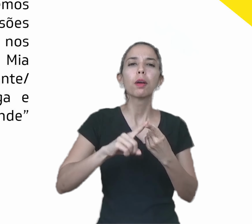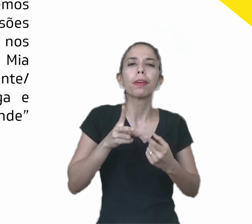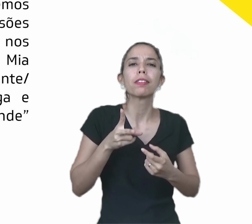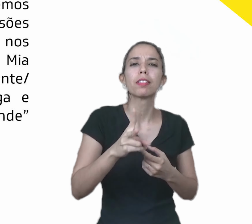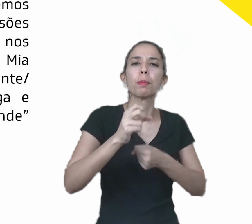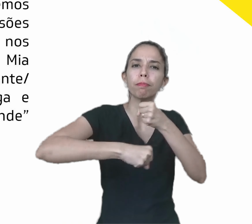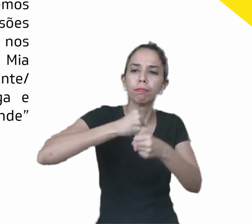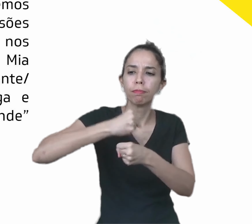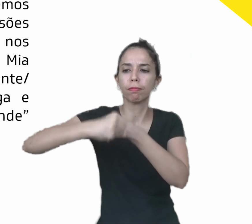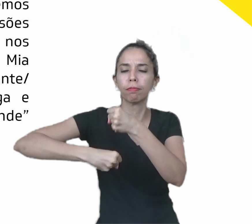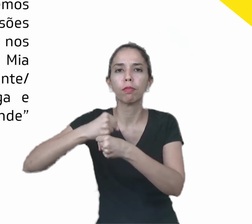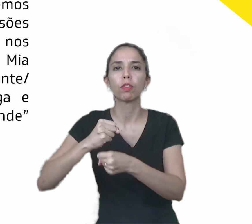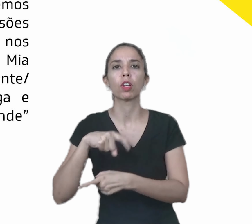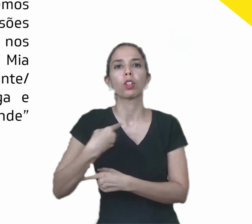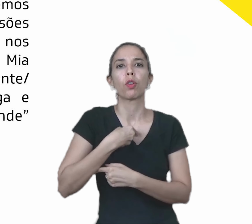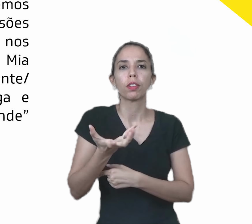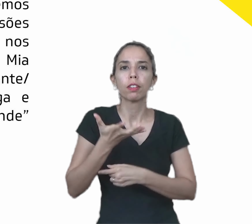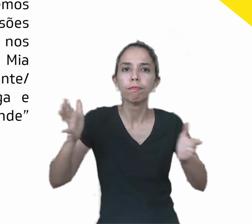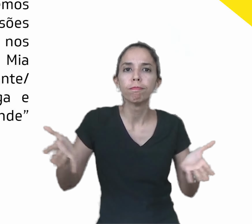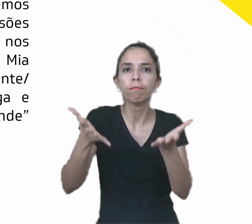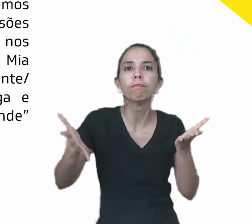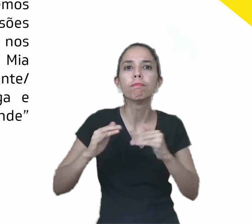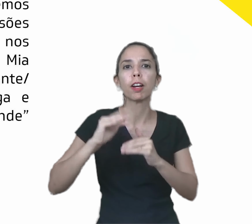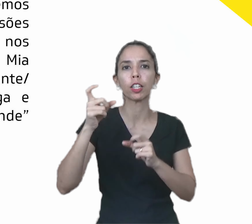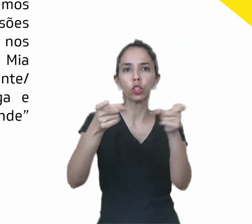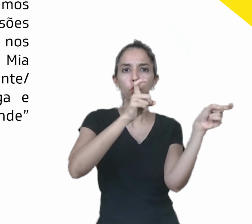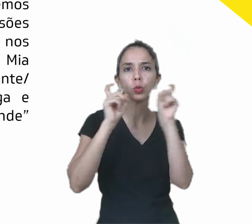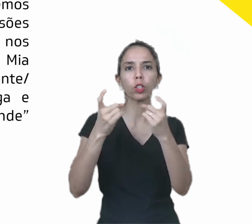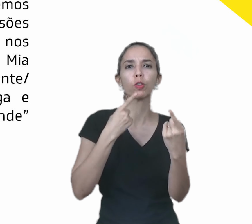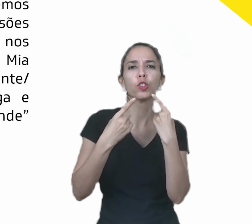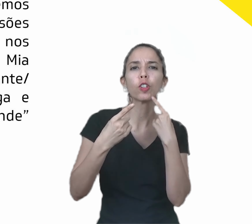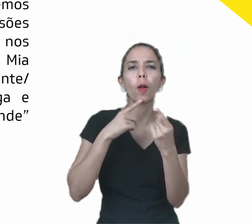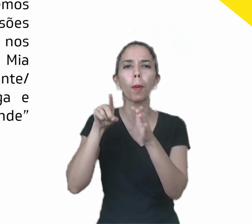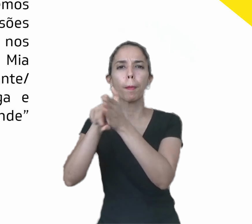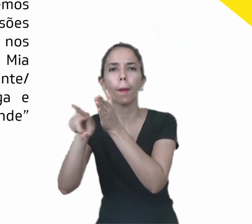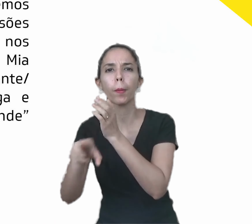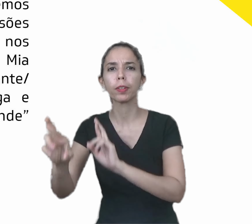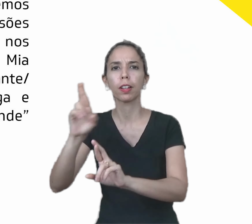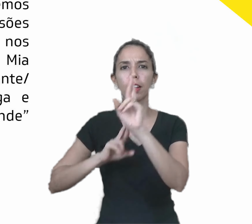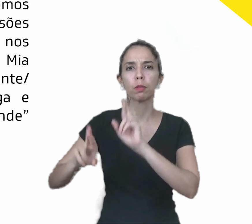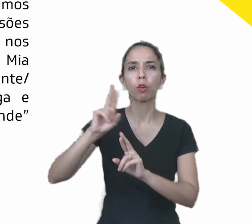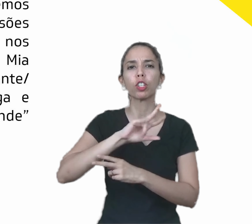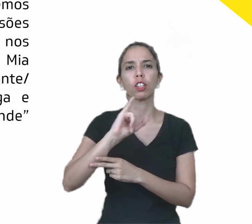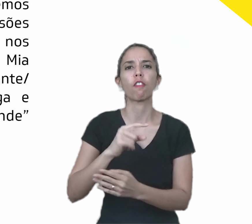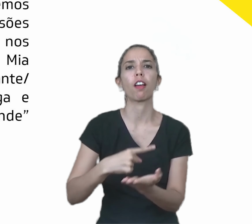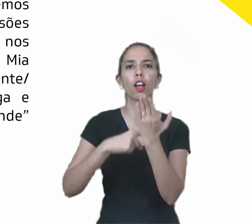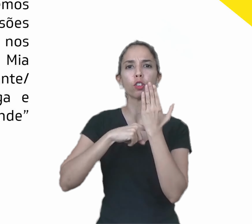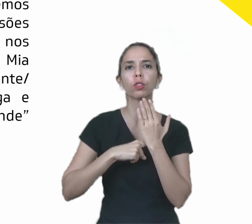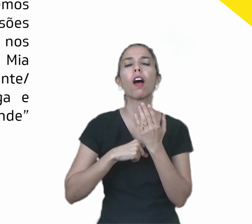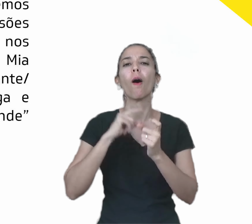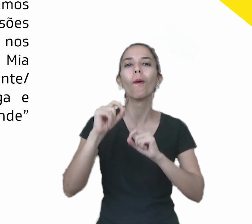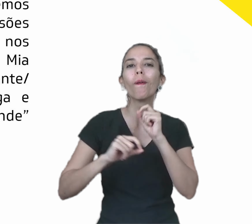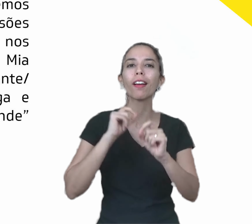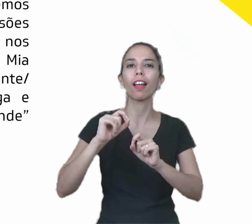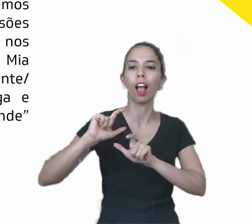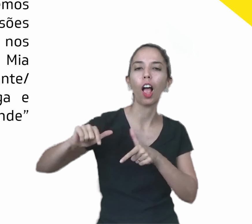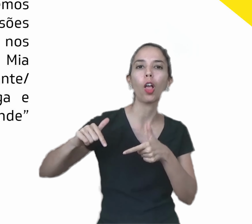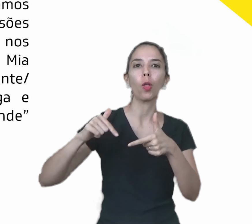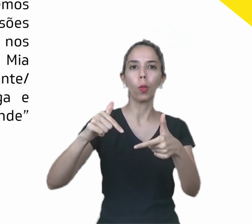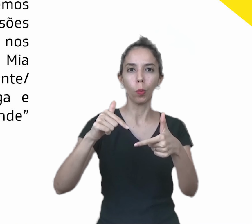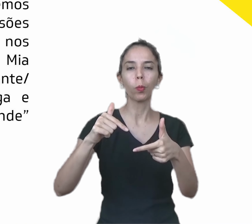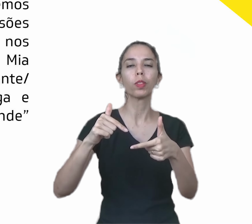micro e macro político e pretendemos a cada edição provocar mais discussões, diálogos, perguntas